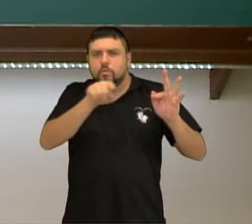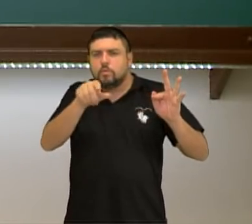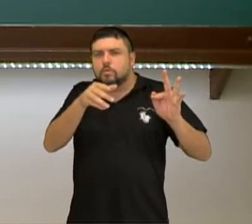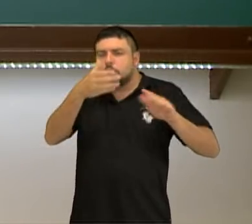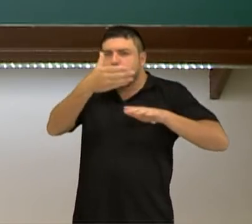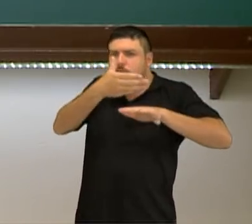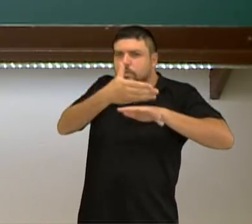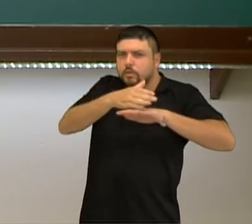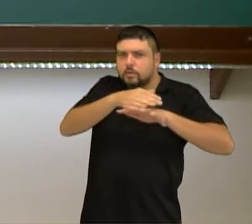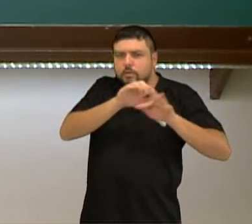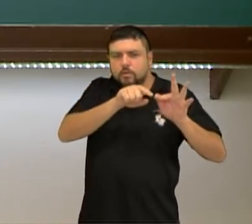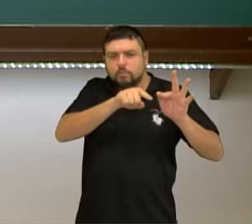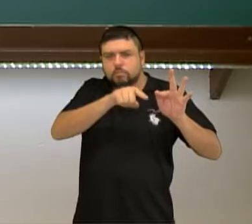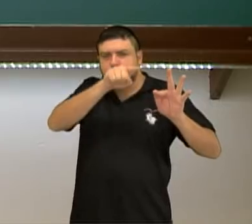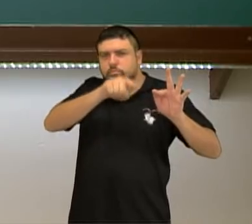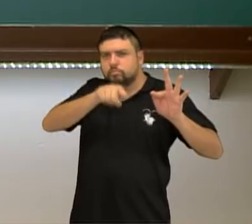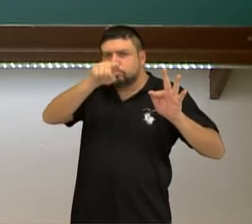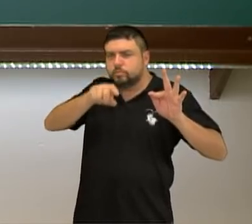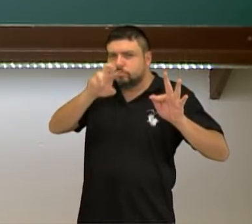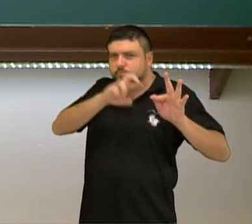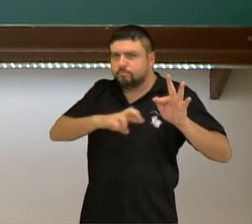vai analisar, tá bom?